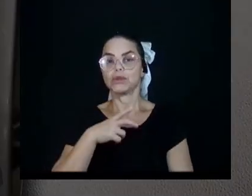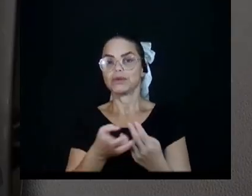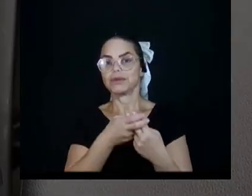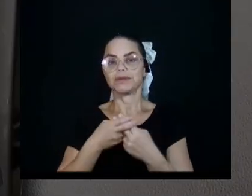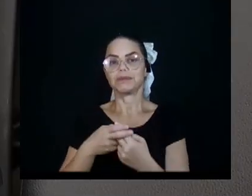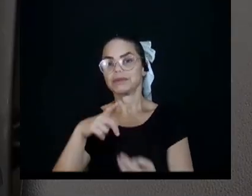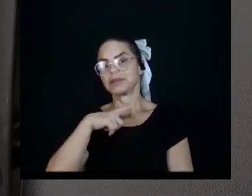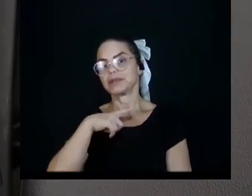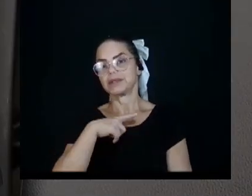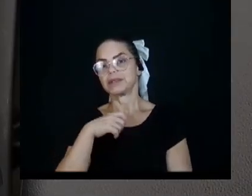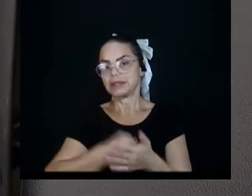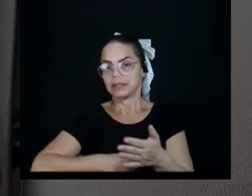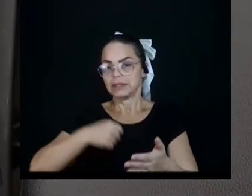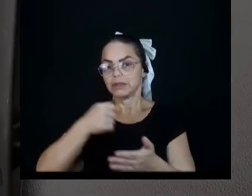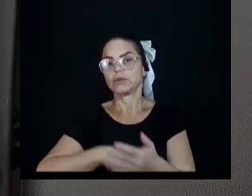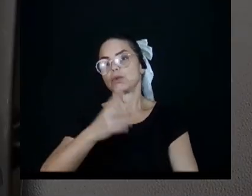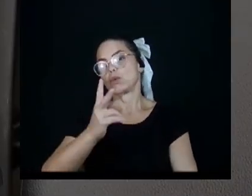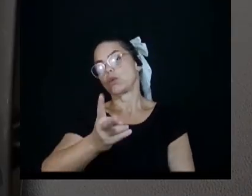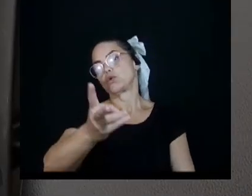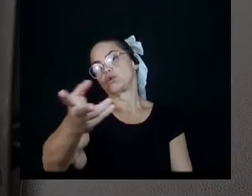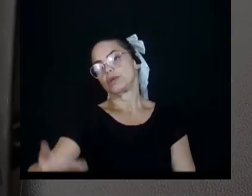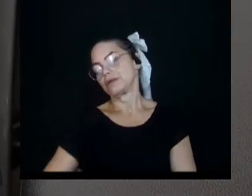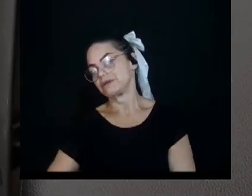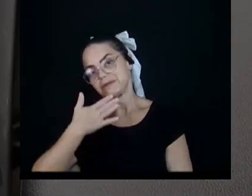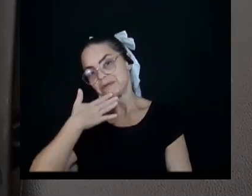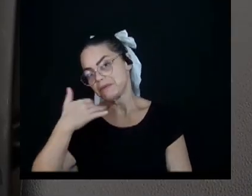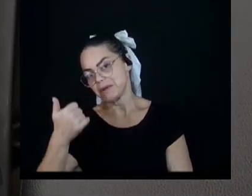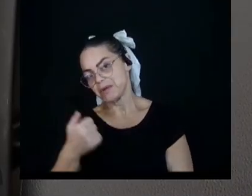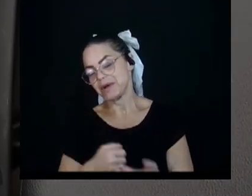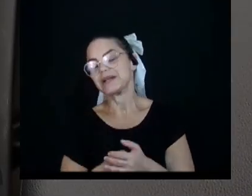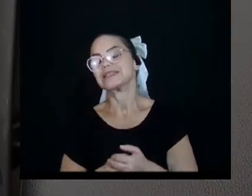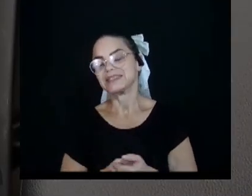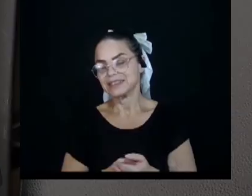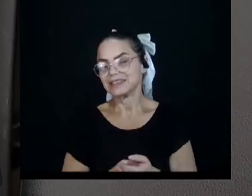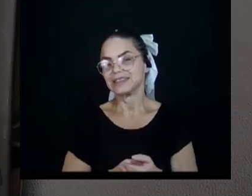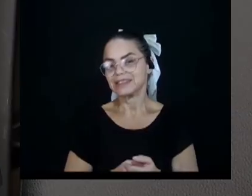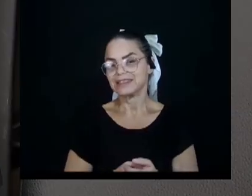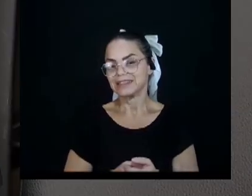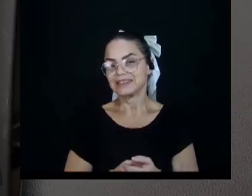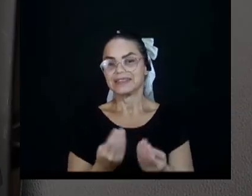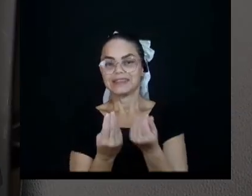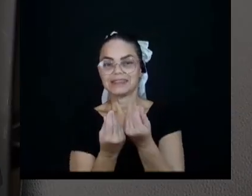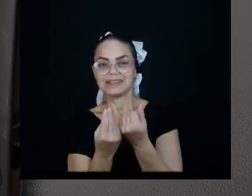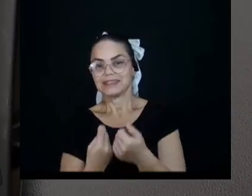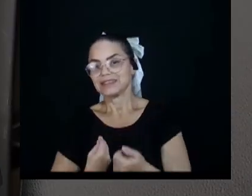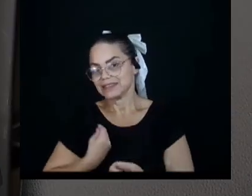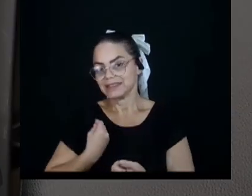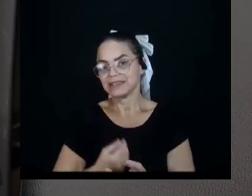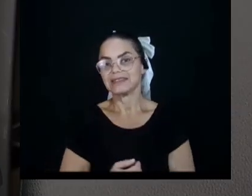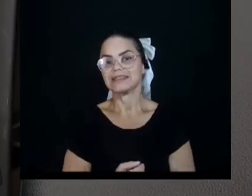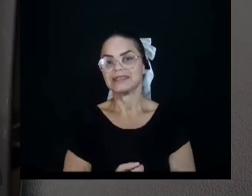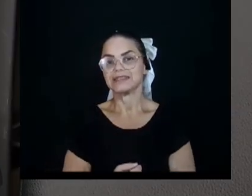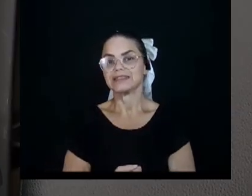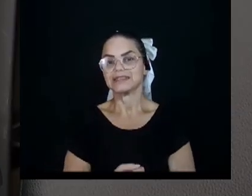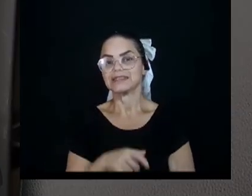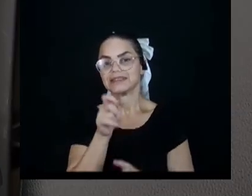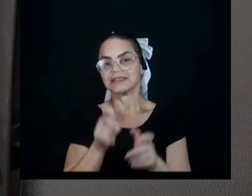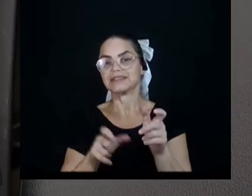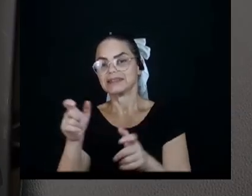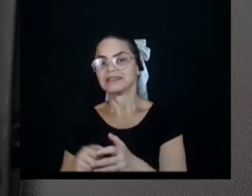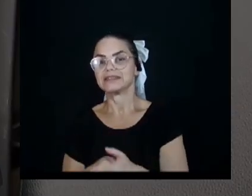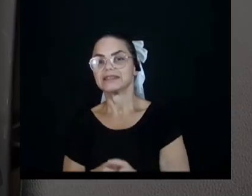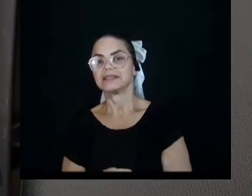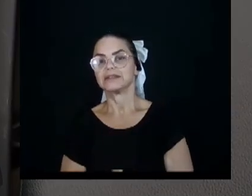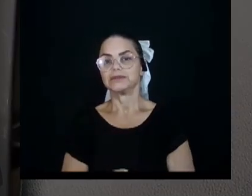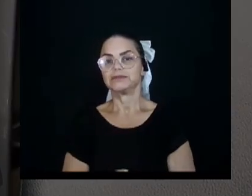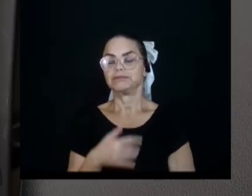ele tenha melhores condições de oferecer qualidade para a vida das pessoas. Então, a saúde sempre vai